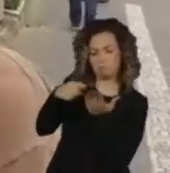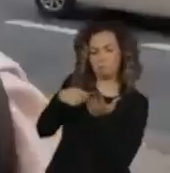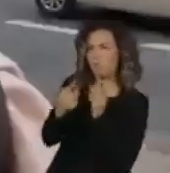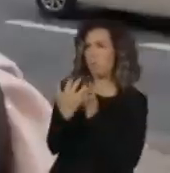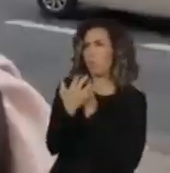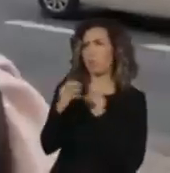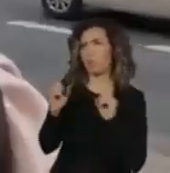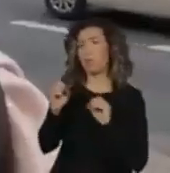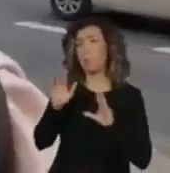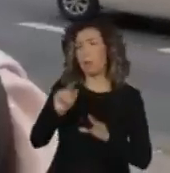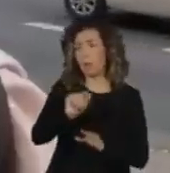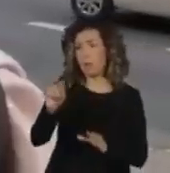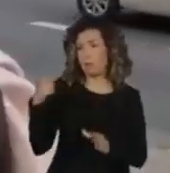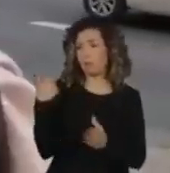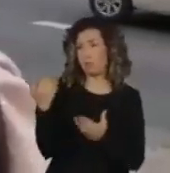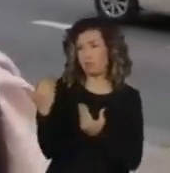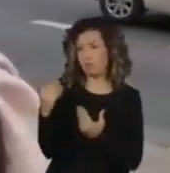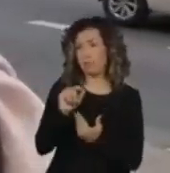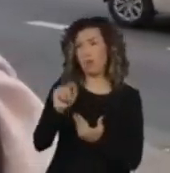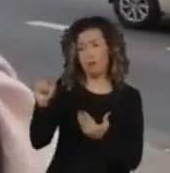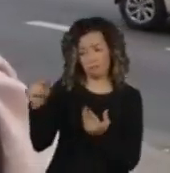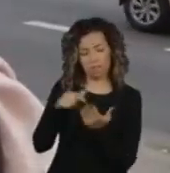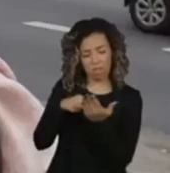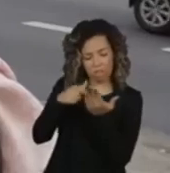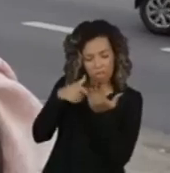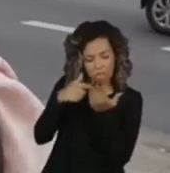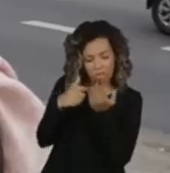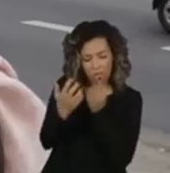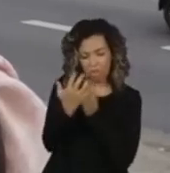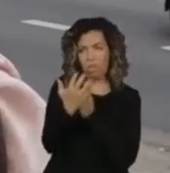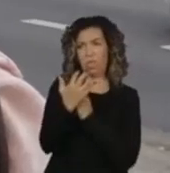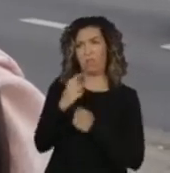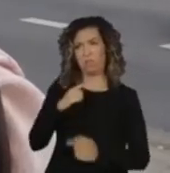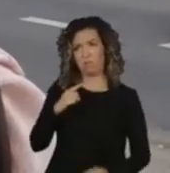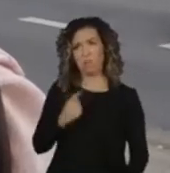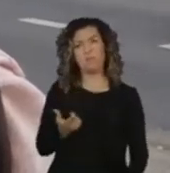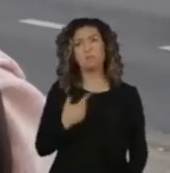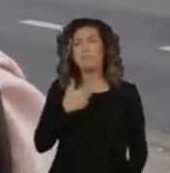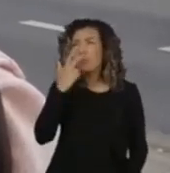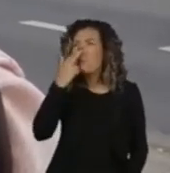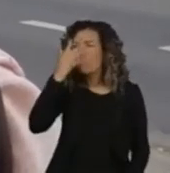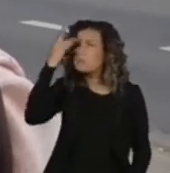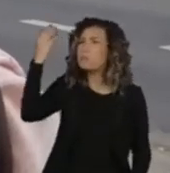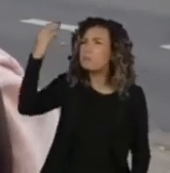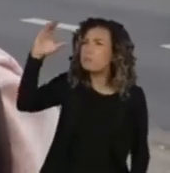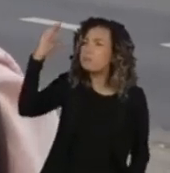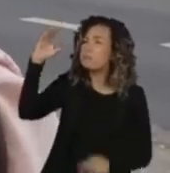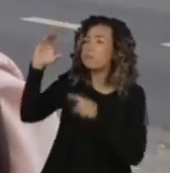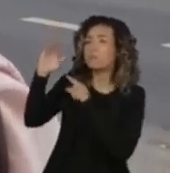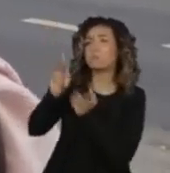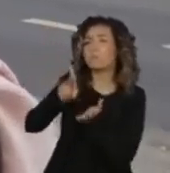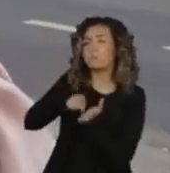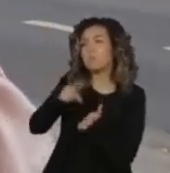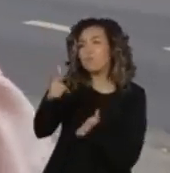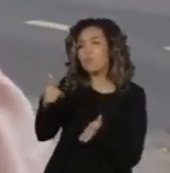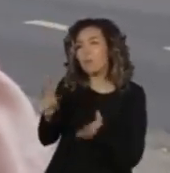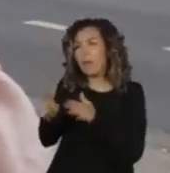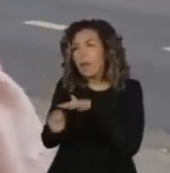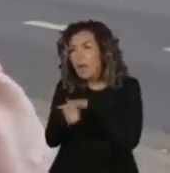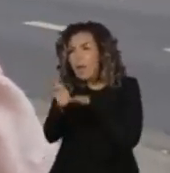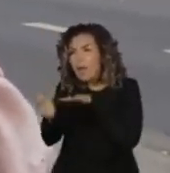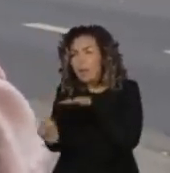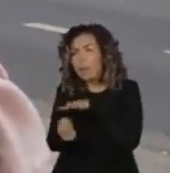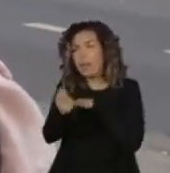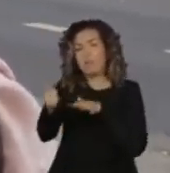aí com certeza. Eu acho que tem muita postagem que não é real, que é fake. Assim, por princípio eu